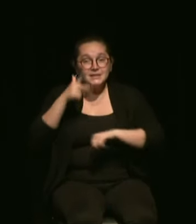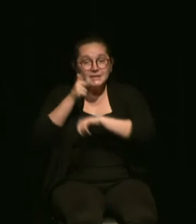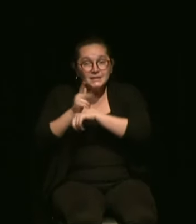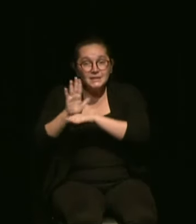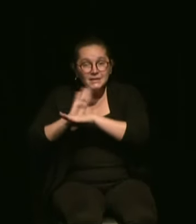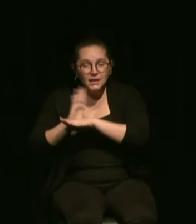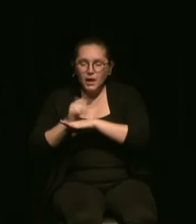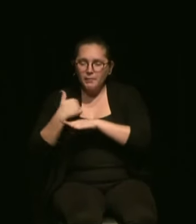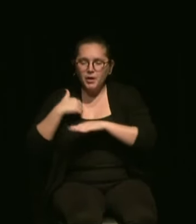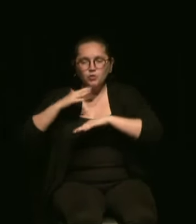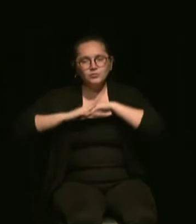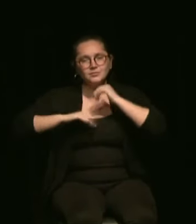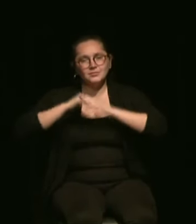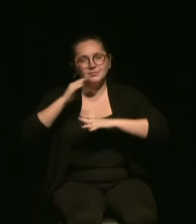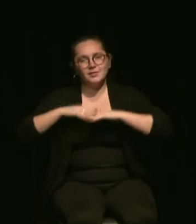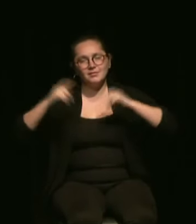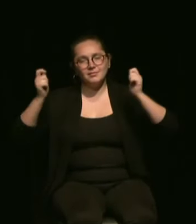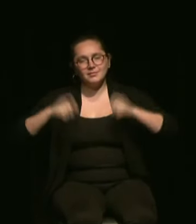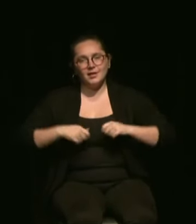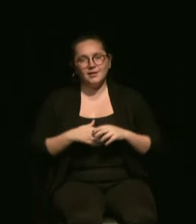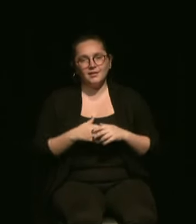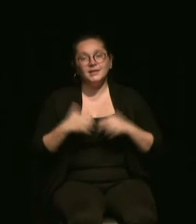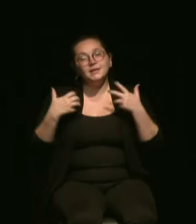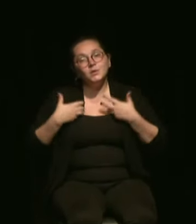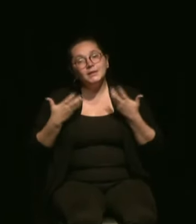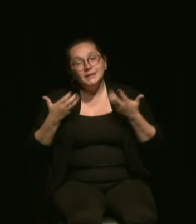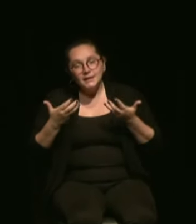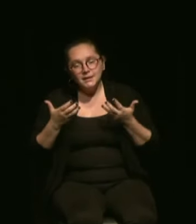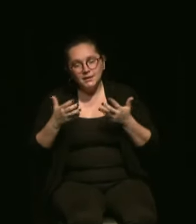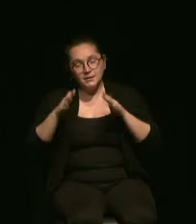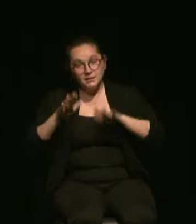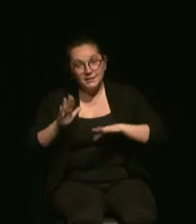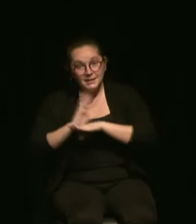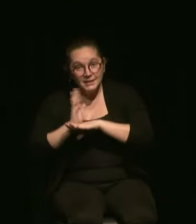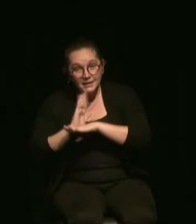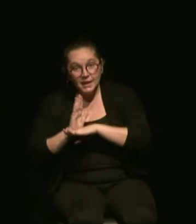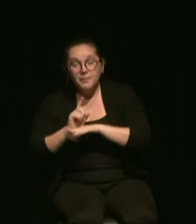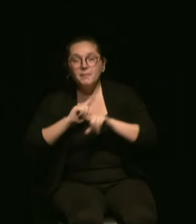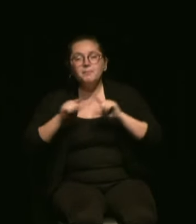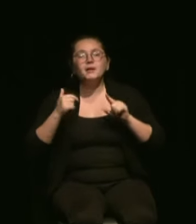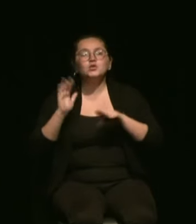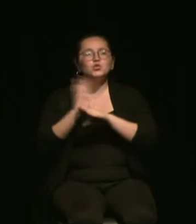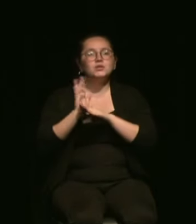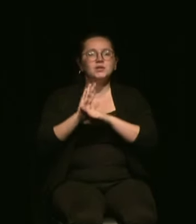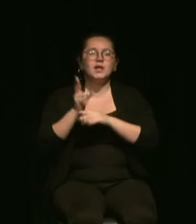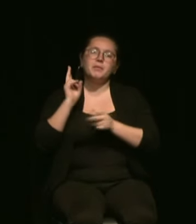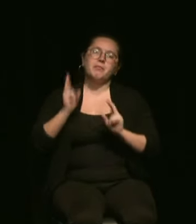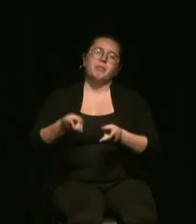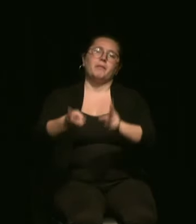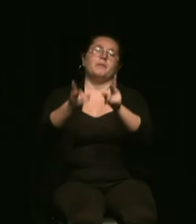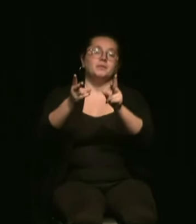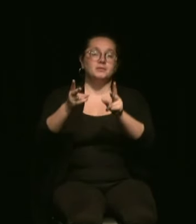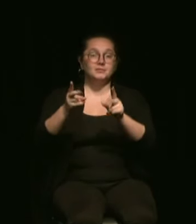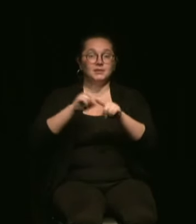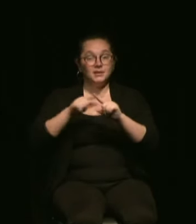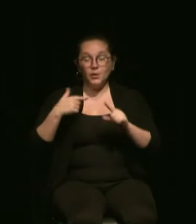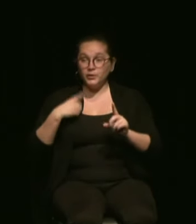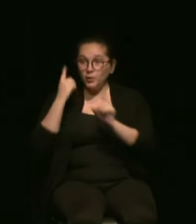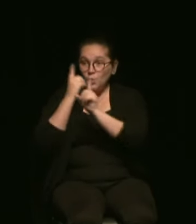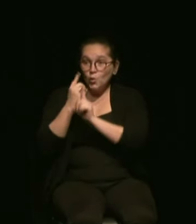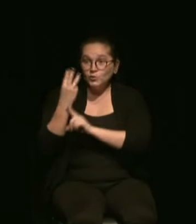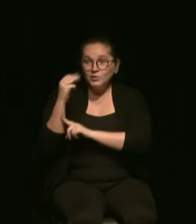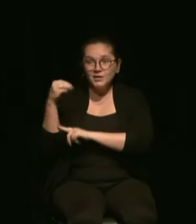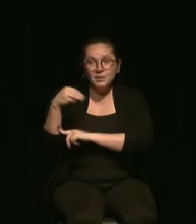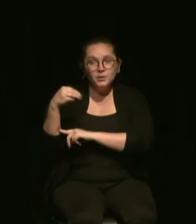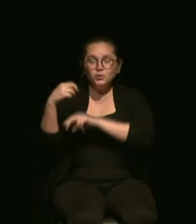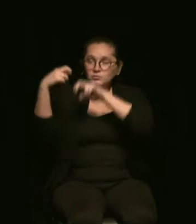cinema. Então ele queria ficar no cinema. Mas, ao mesmo tempo, o cinema não pode se prolongar para sempre. Então, era jogado ali, no encontro de 30